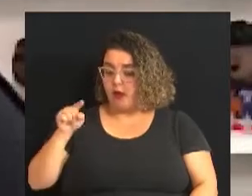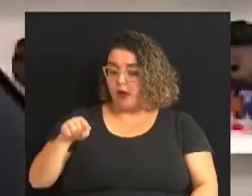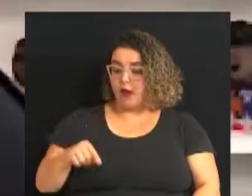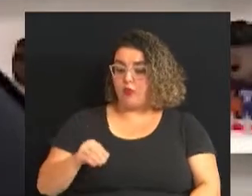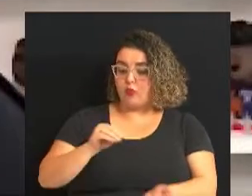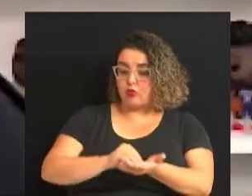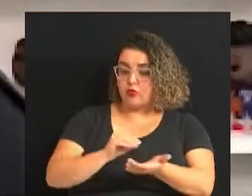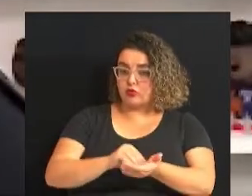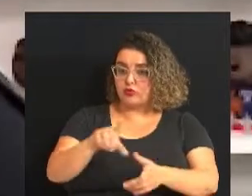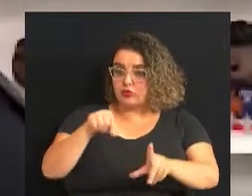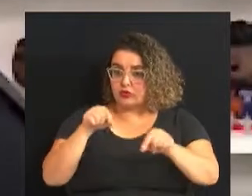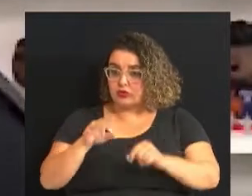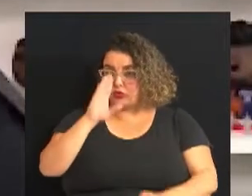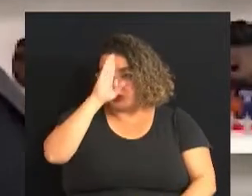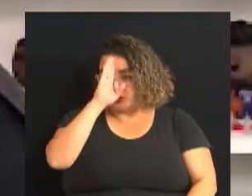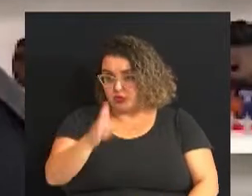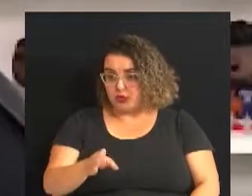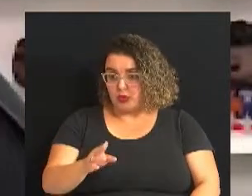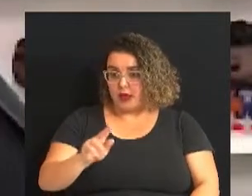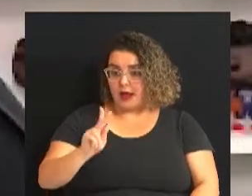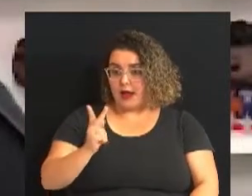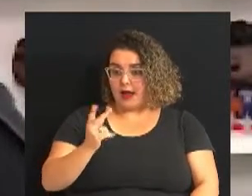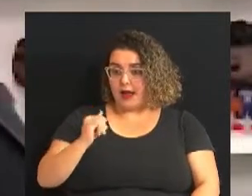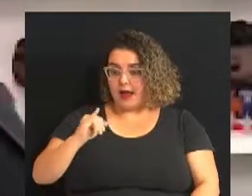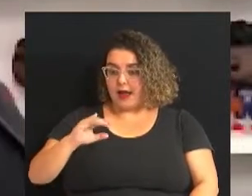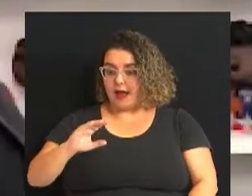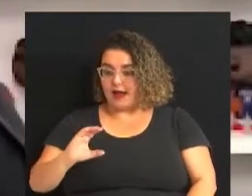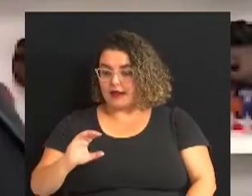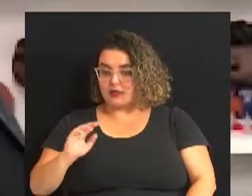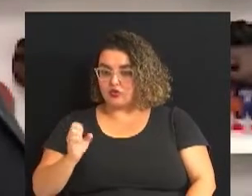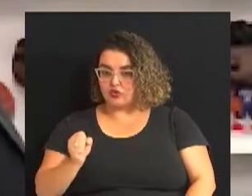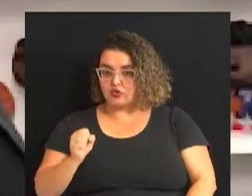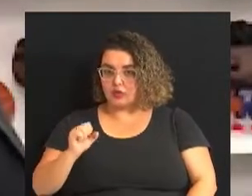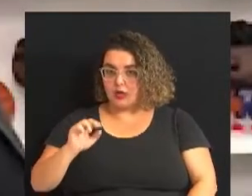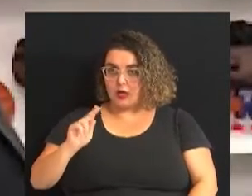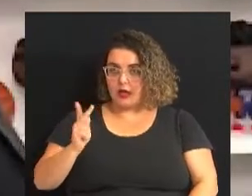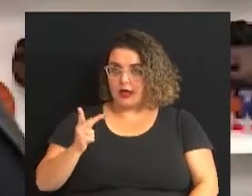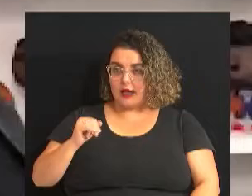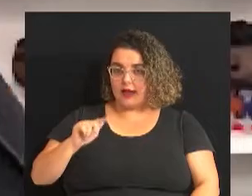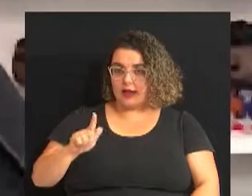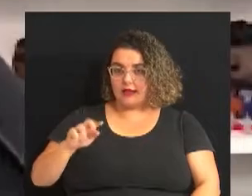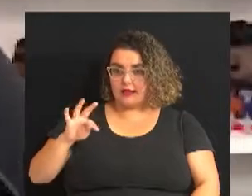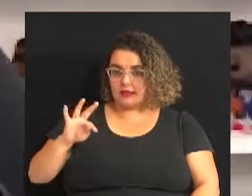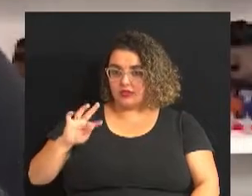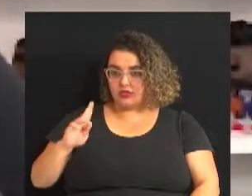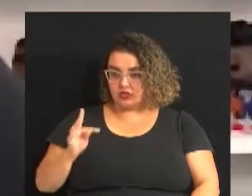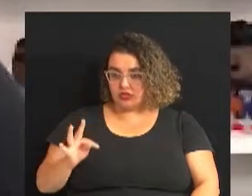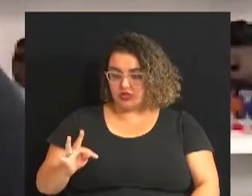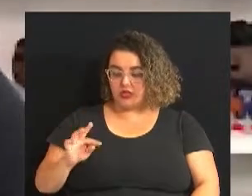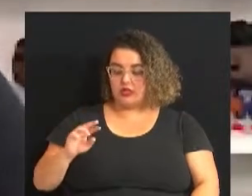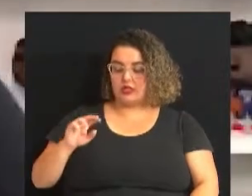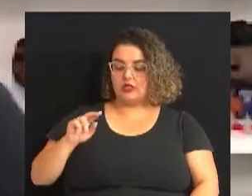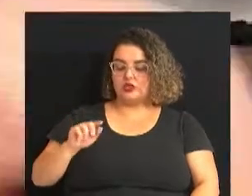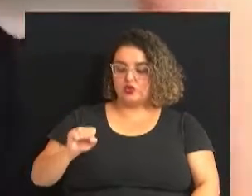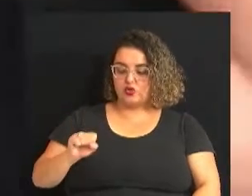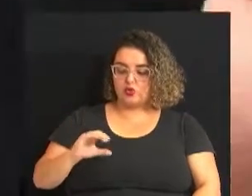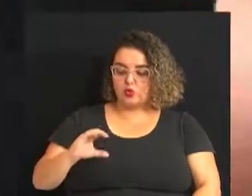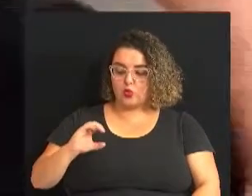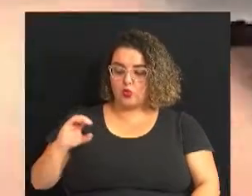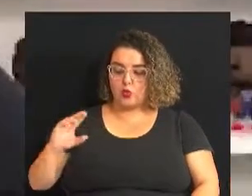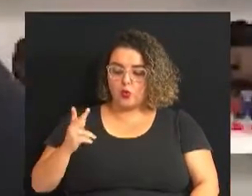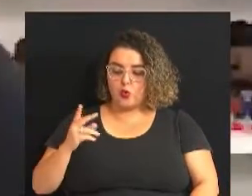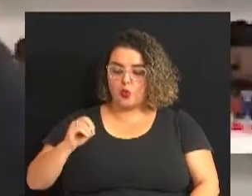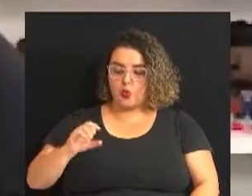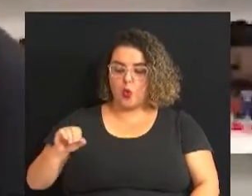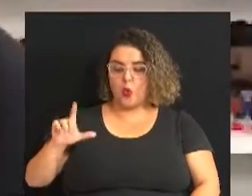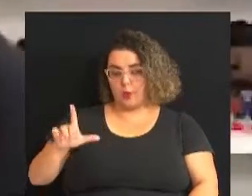escolhido diretamente do high school para a NBA. Isso eles sentiram uma falta de maturidade desses jovens, Uhum. né? Às vezes o